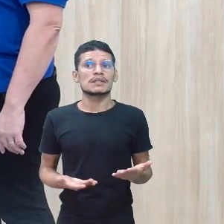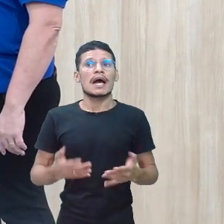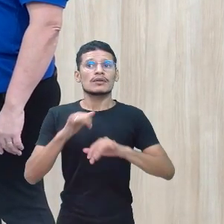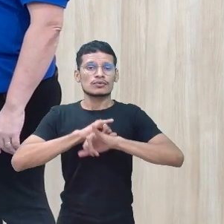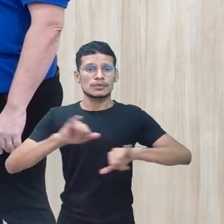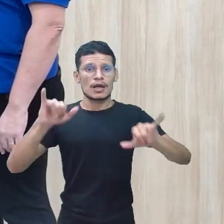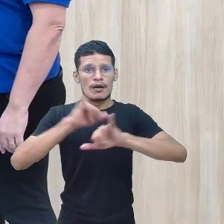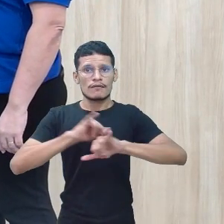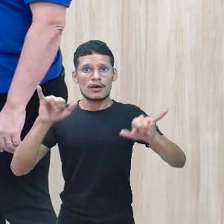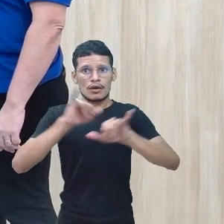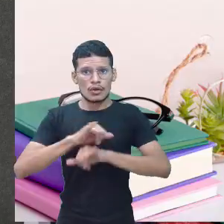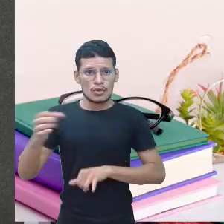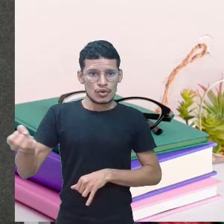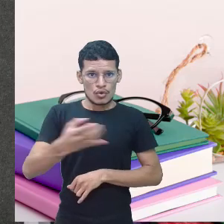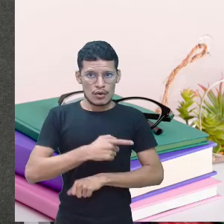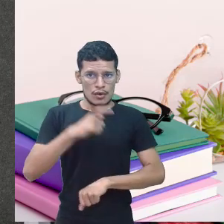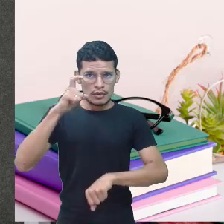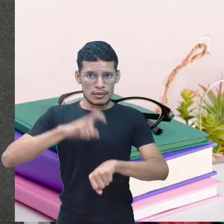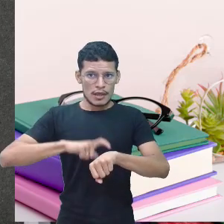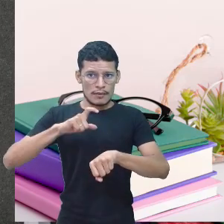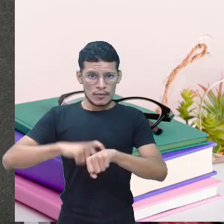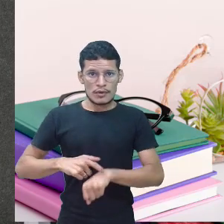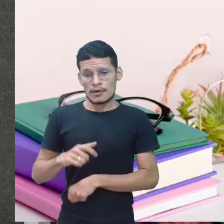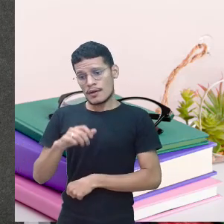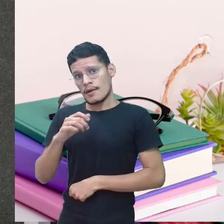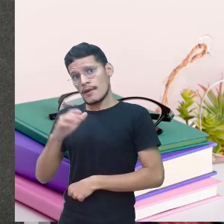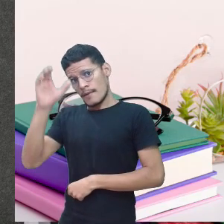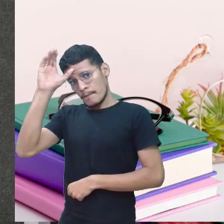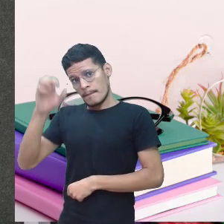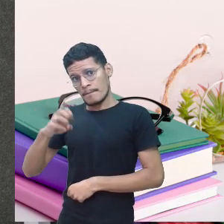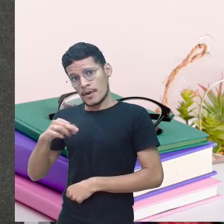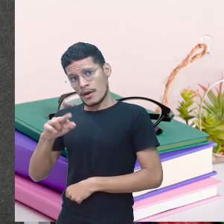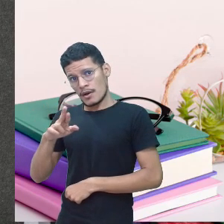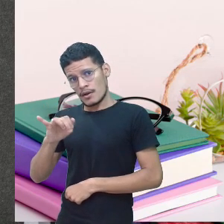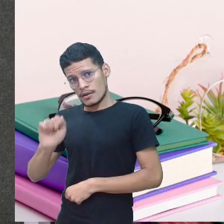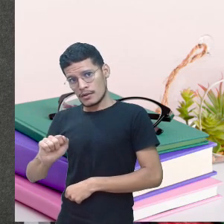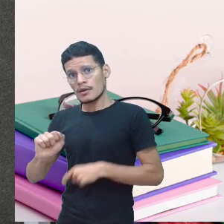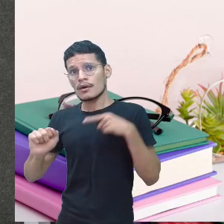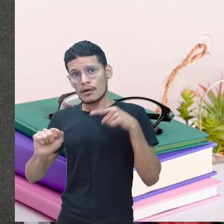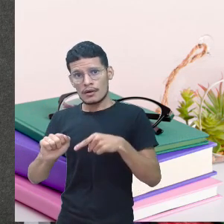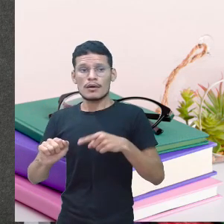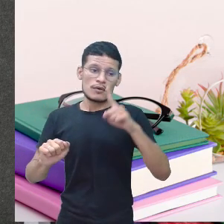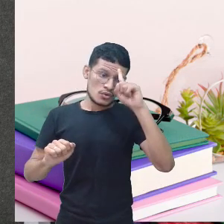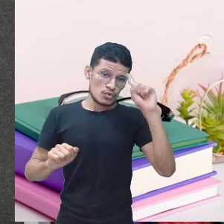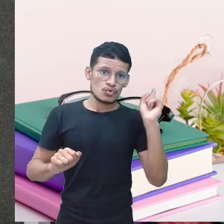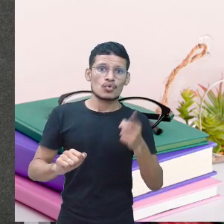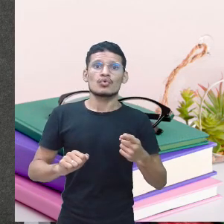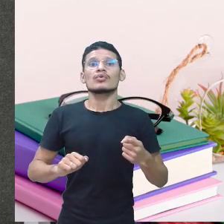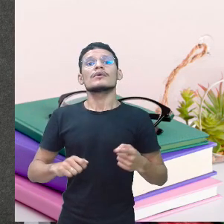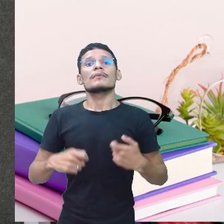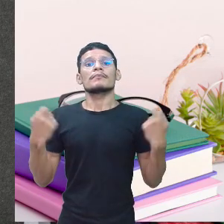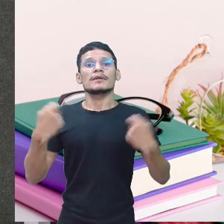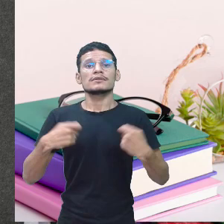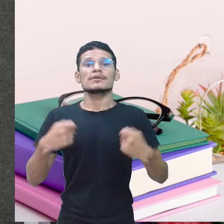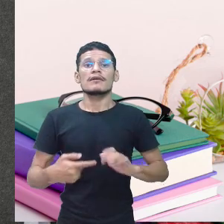se anunciava um novo tempo, tia Maria achava que o patrão devia usar